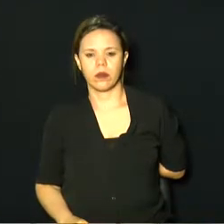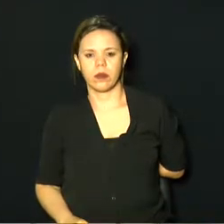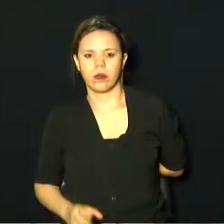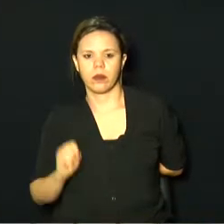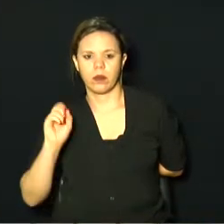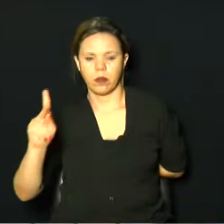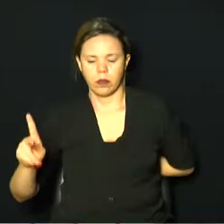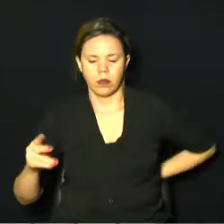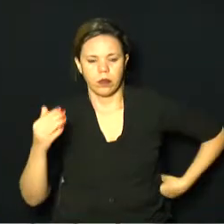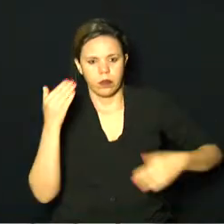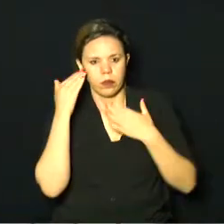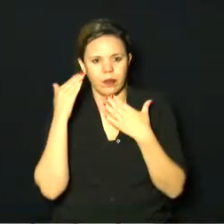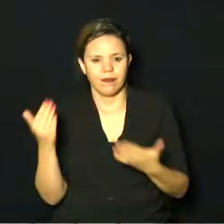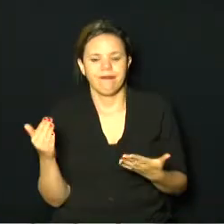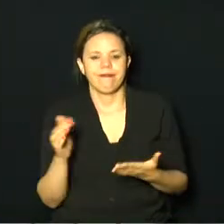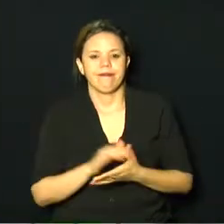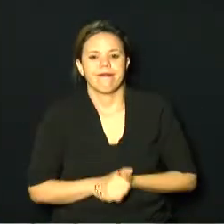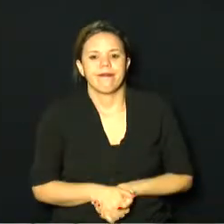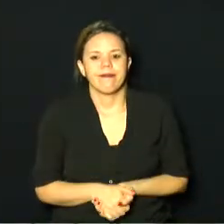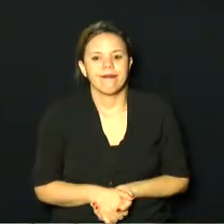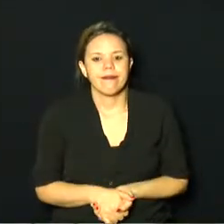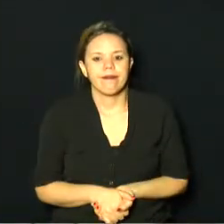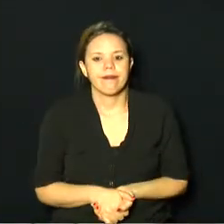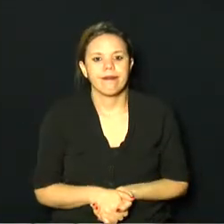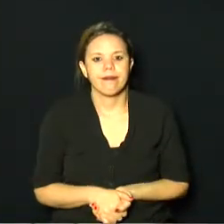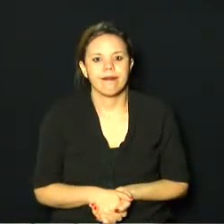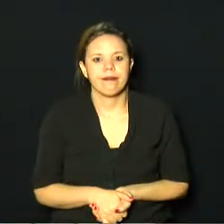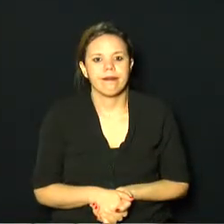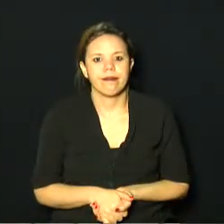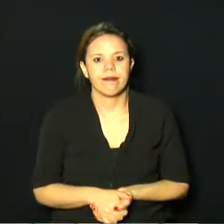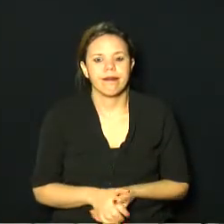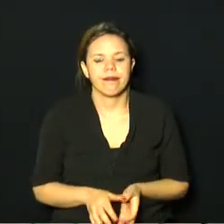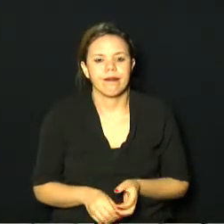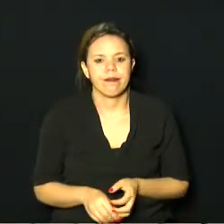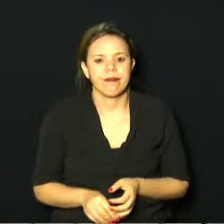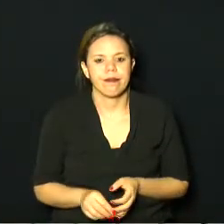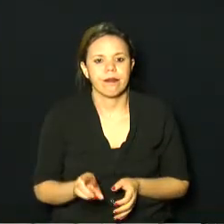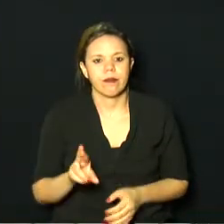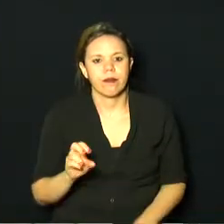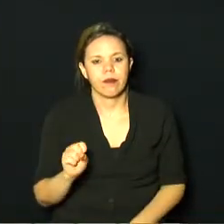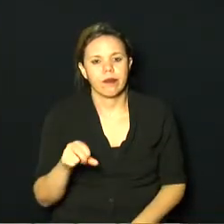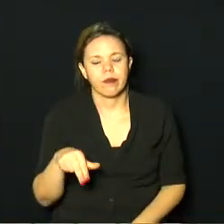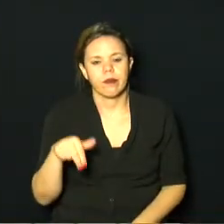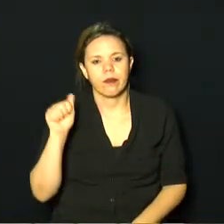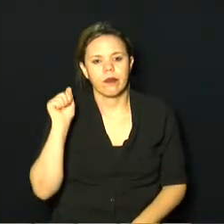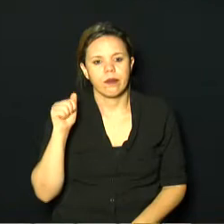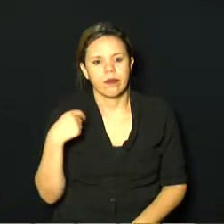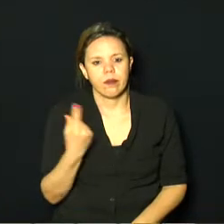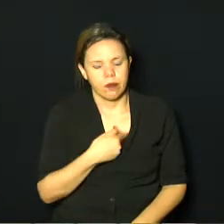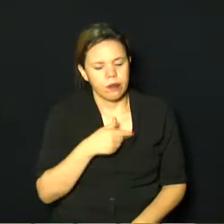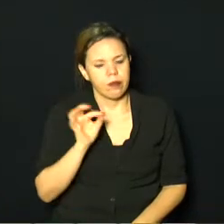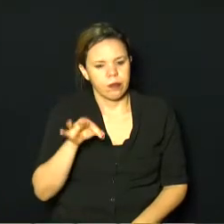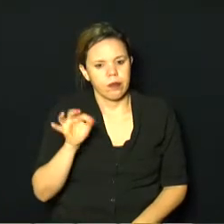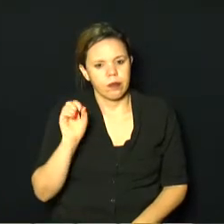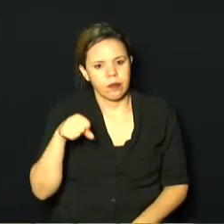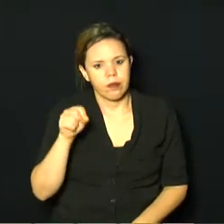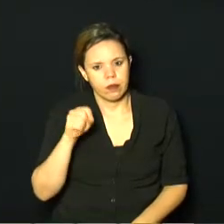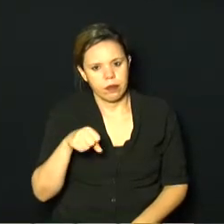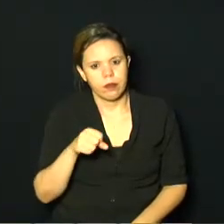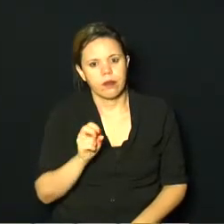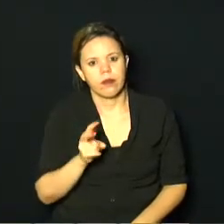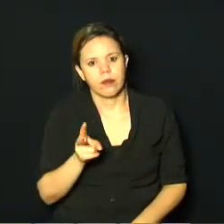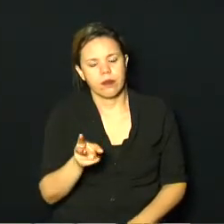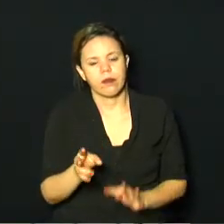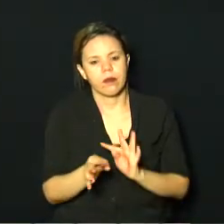Ok, obrigado. A gente, Rosana, a gente vai com certeza manter aí o